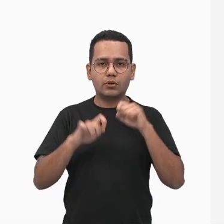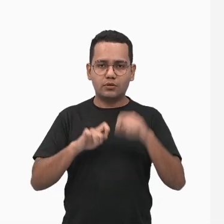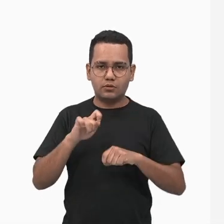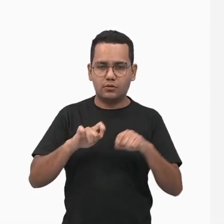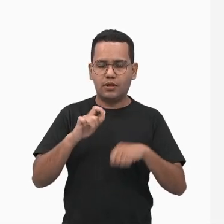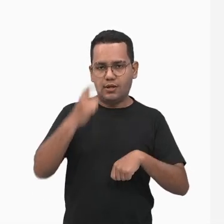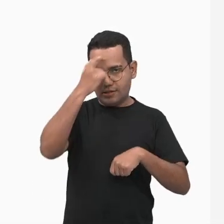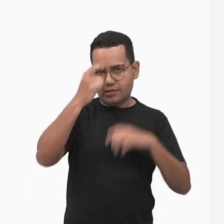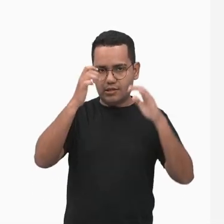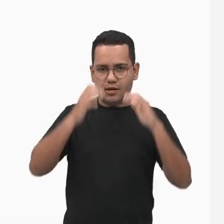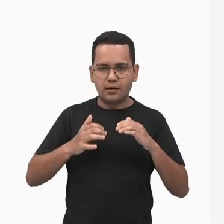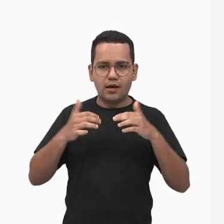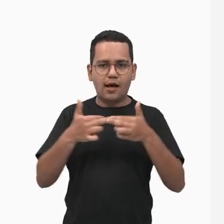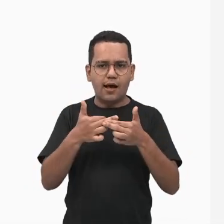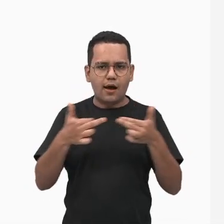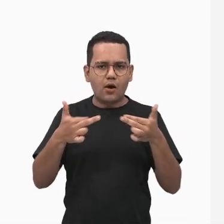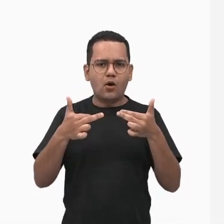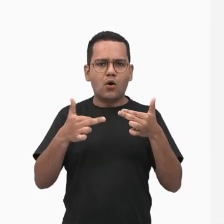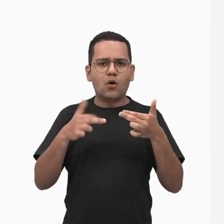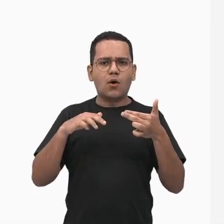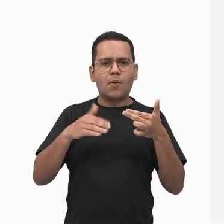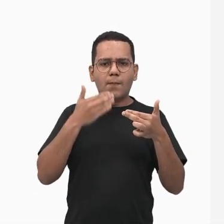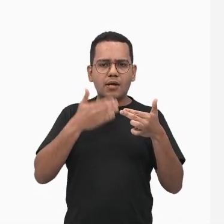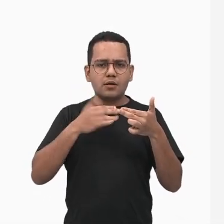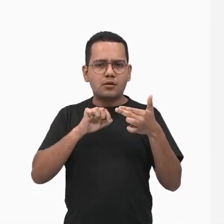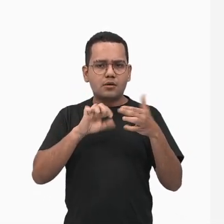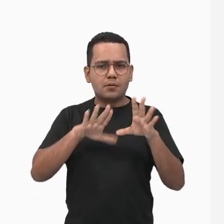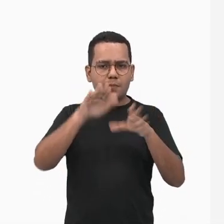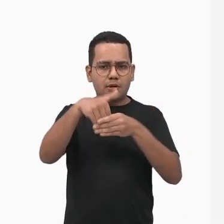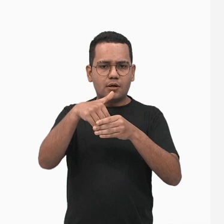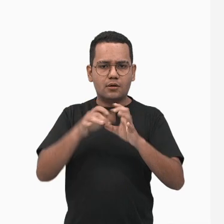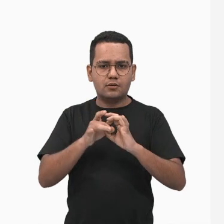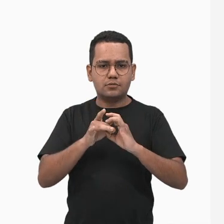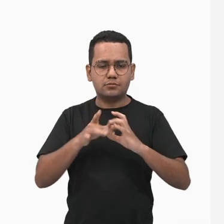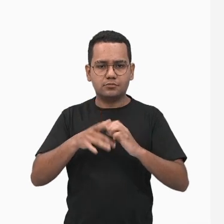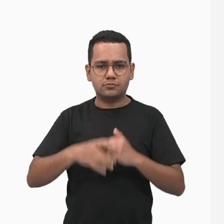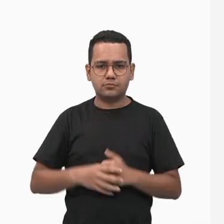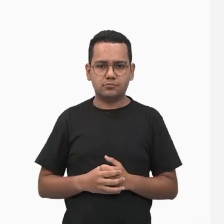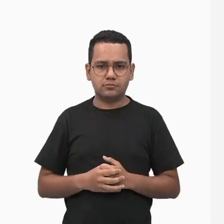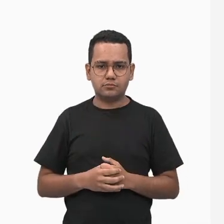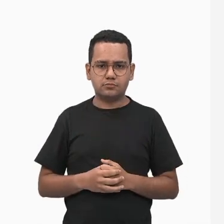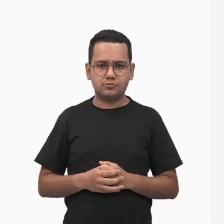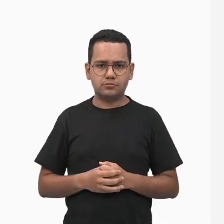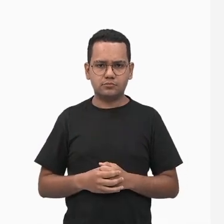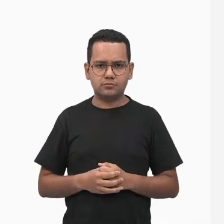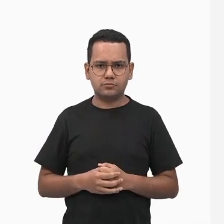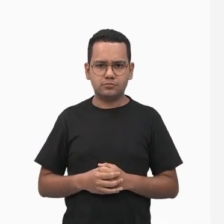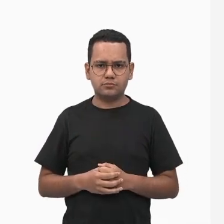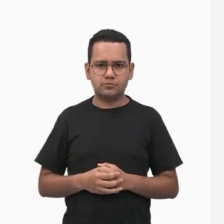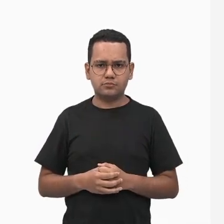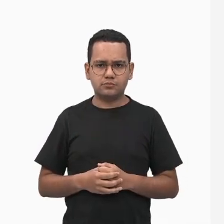as condições de eleitor. Tudo bem. E aí nós vamos ver o feito